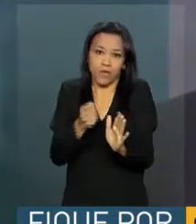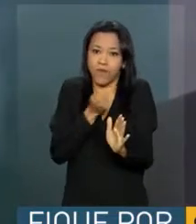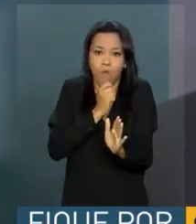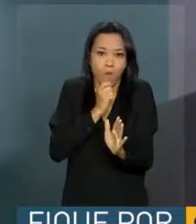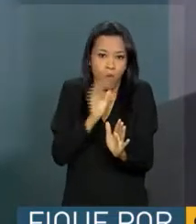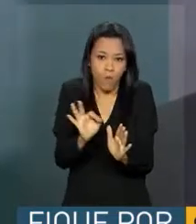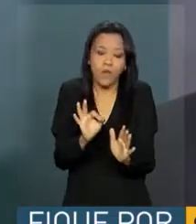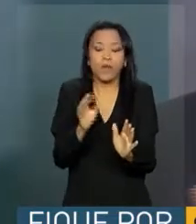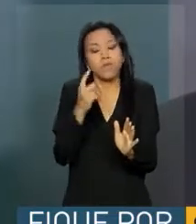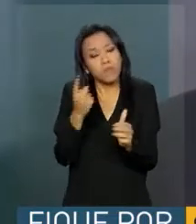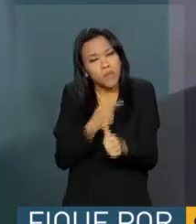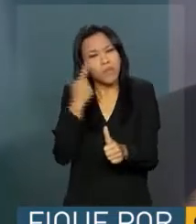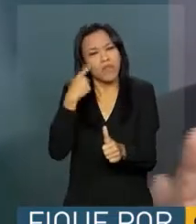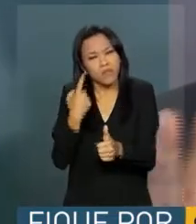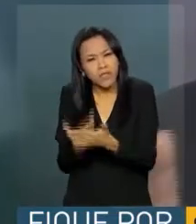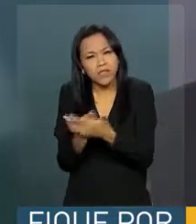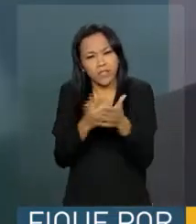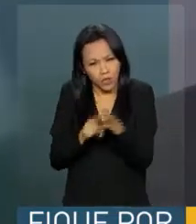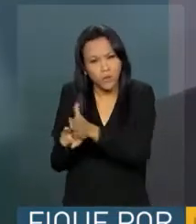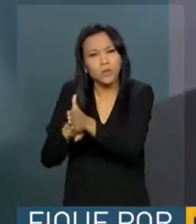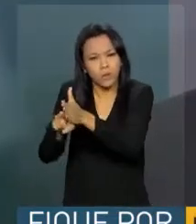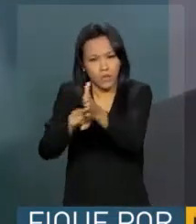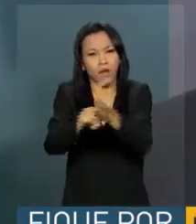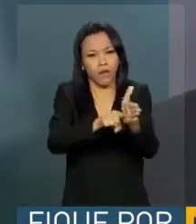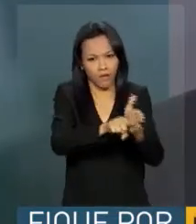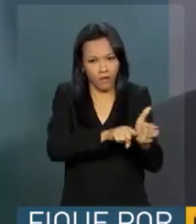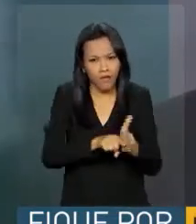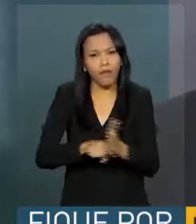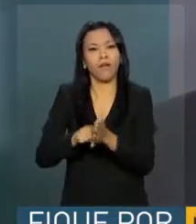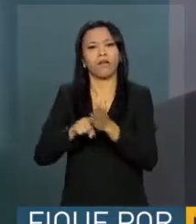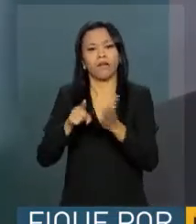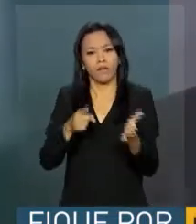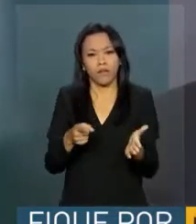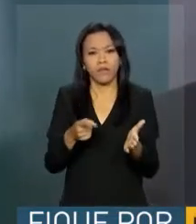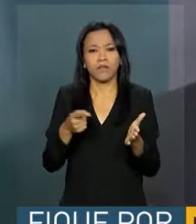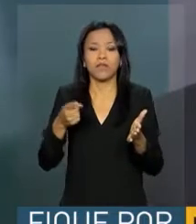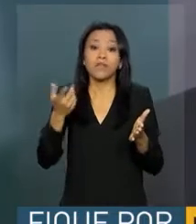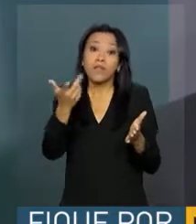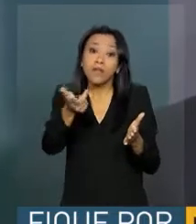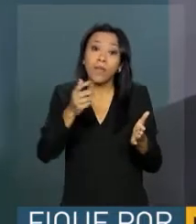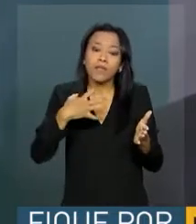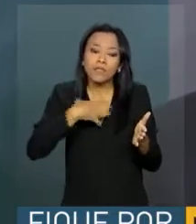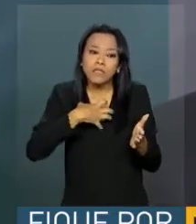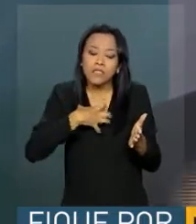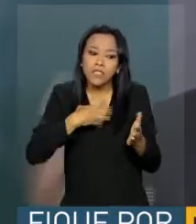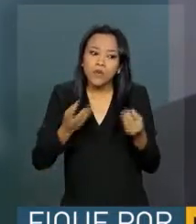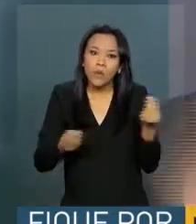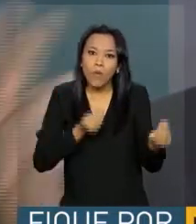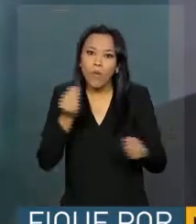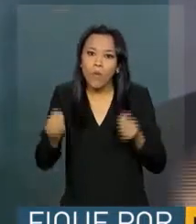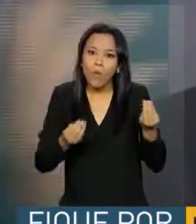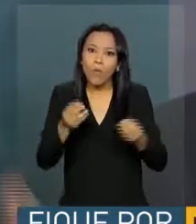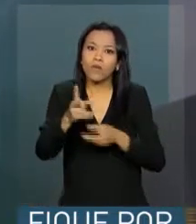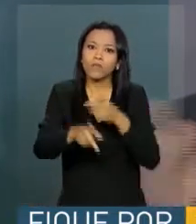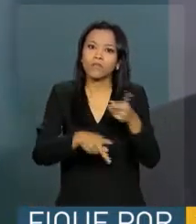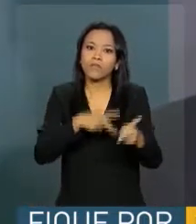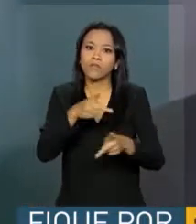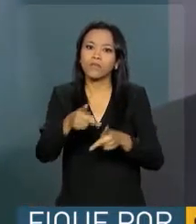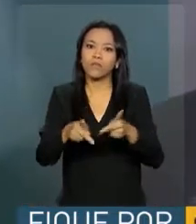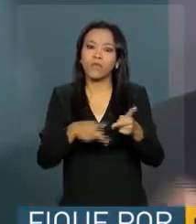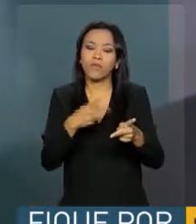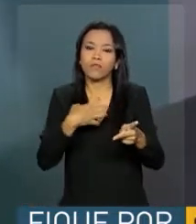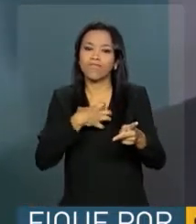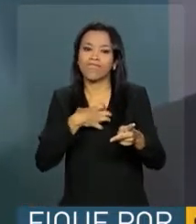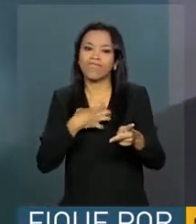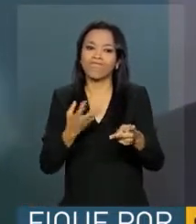questão de estudos, etc., por uma questão de transparência, eu acho que deve ser falado, inclusive para sentir a reação da sociedade, evidentemente, como uma